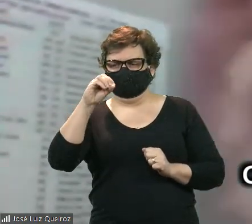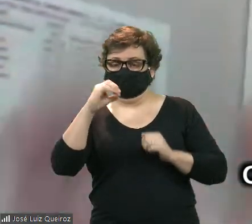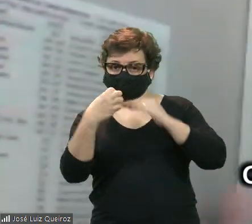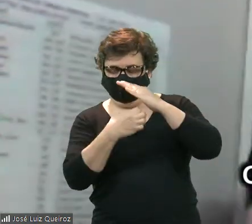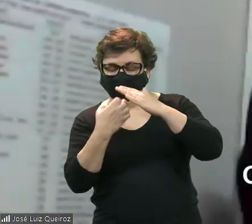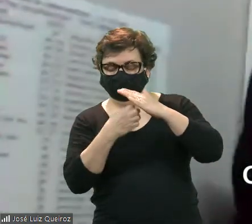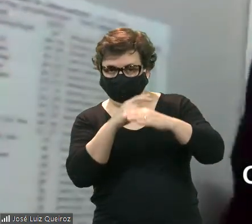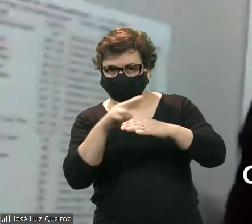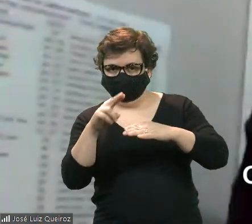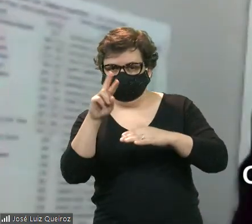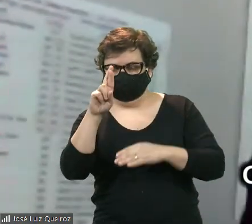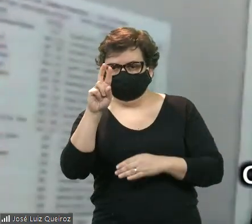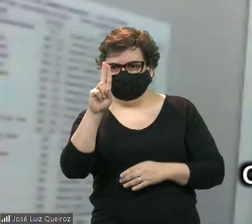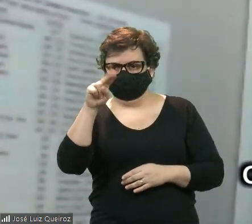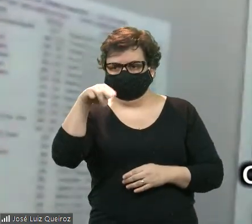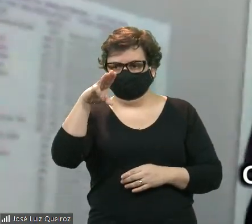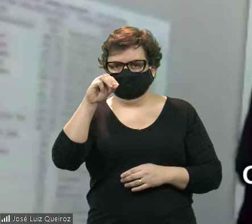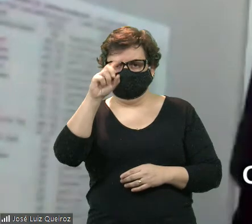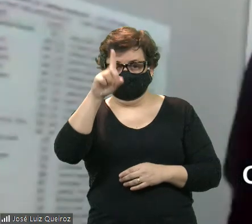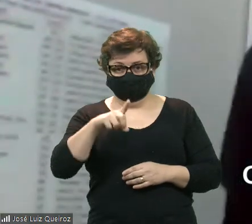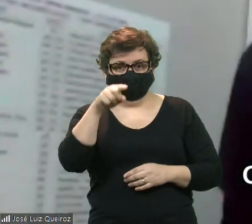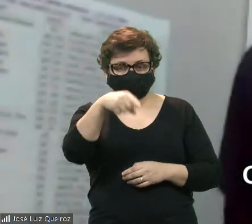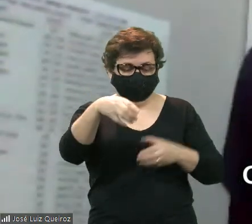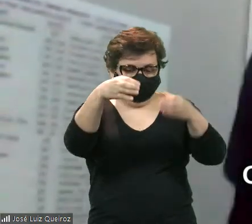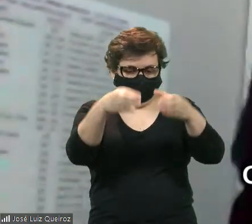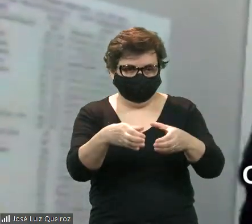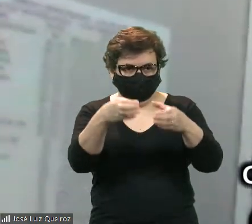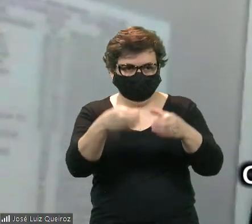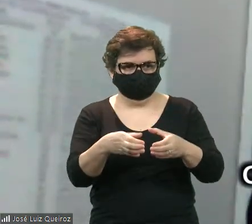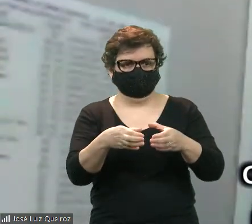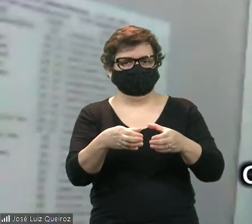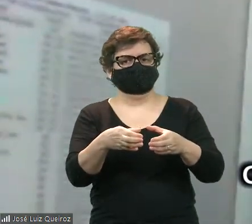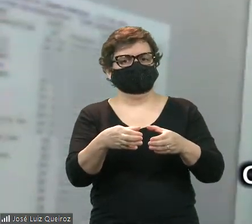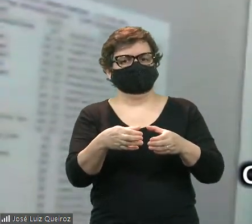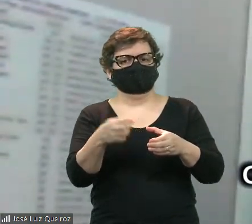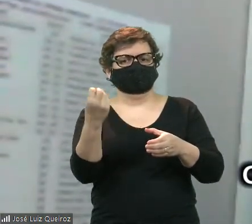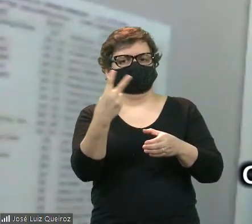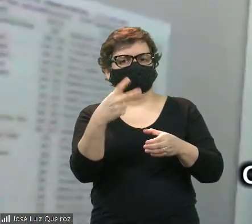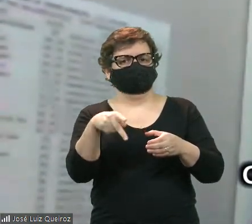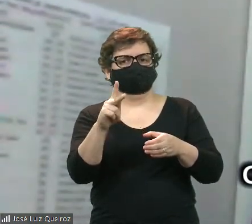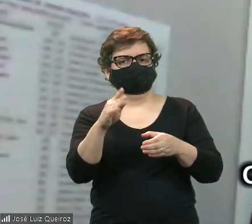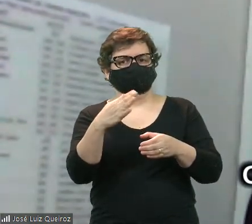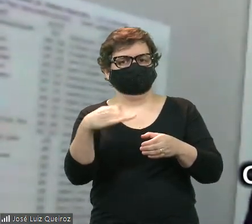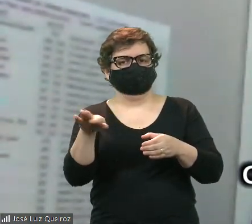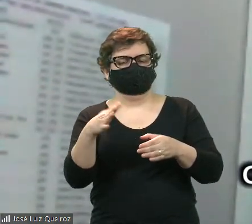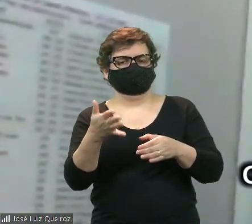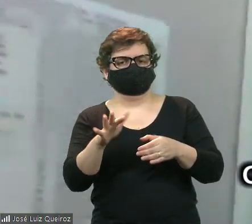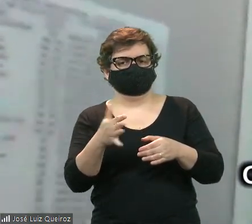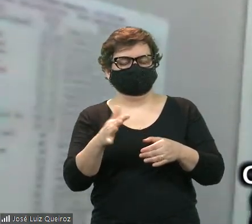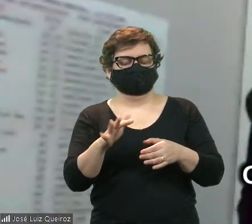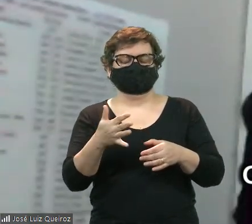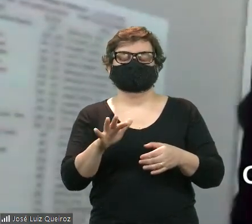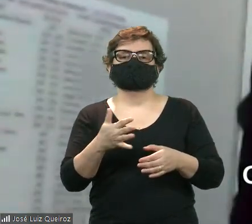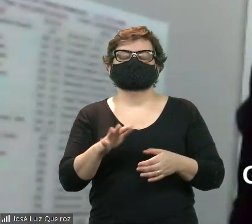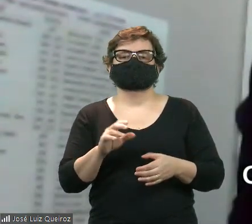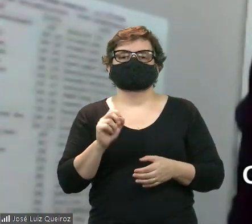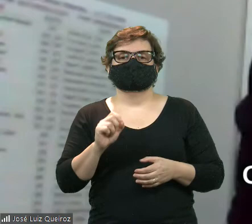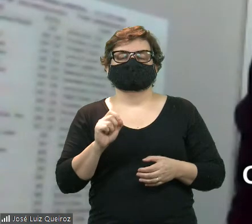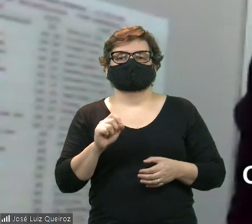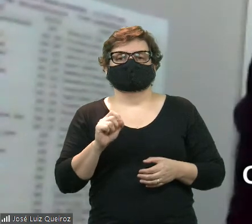primeira etapa, é esta área que está compreendida. São esses 2,5 km aproximadamente que